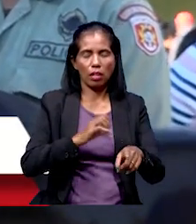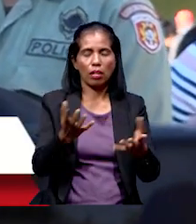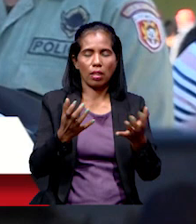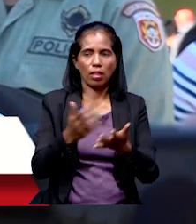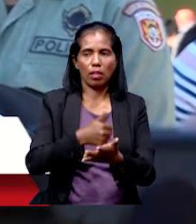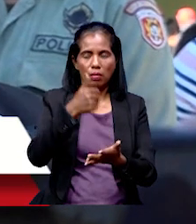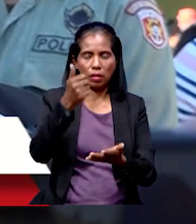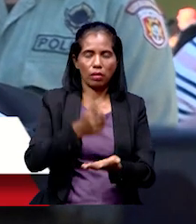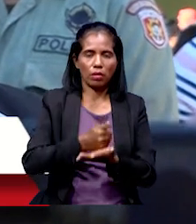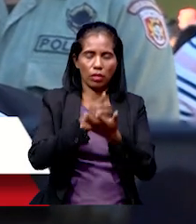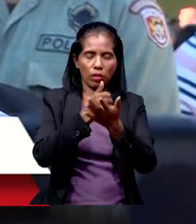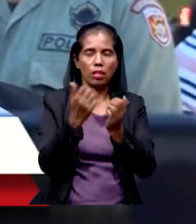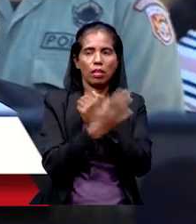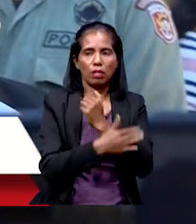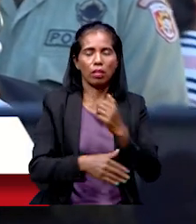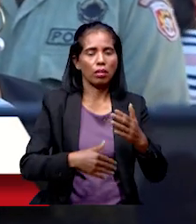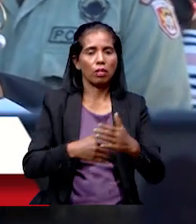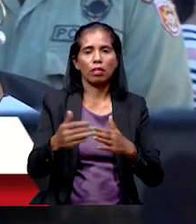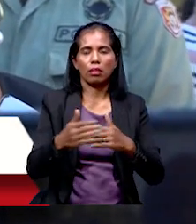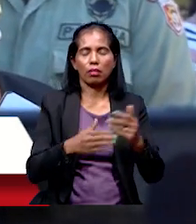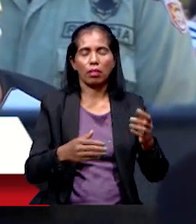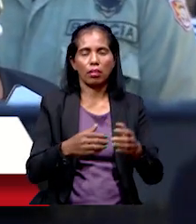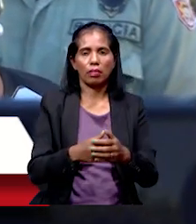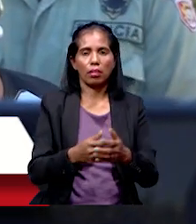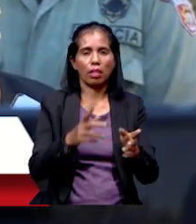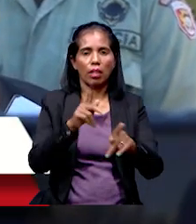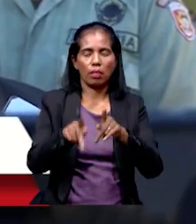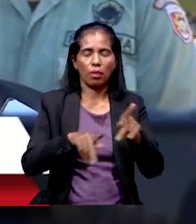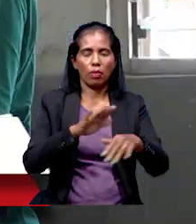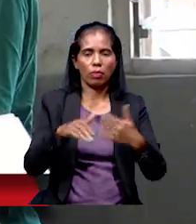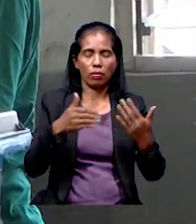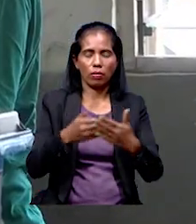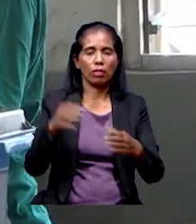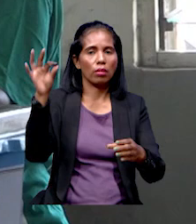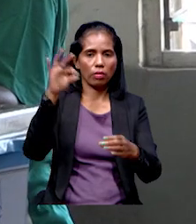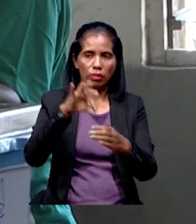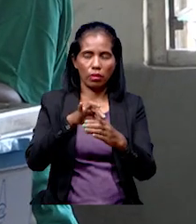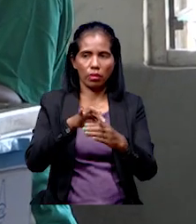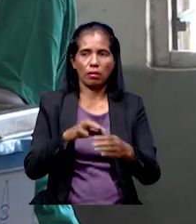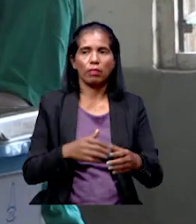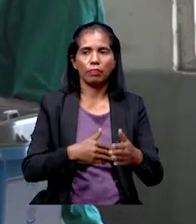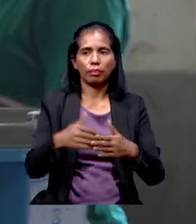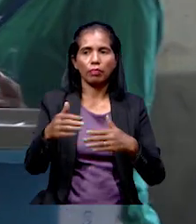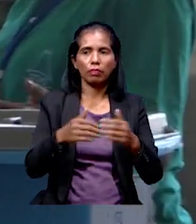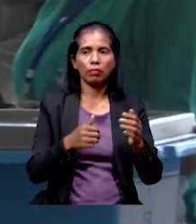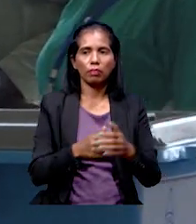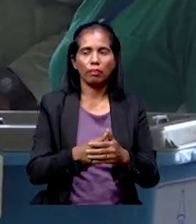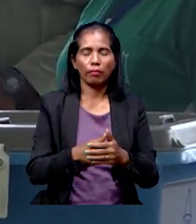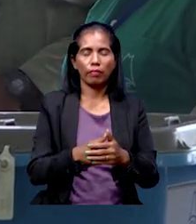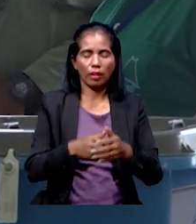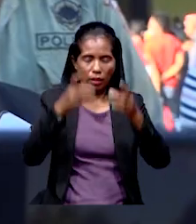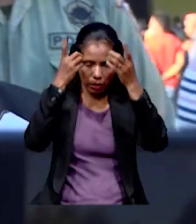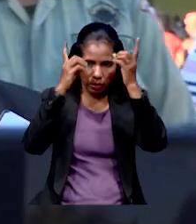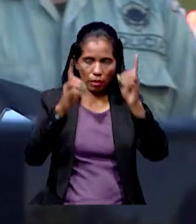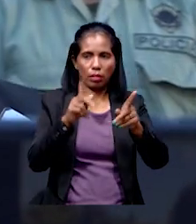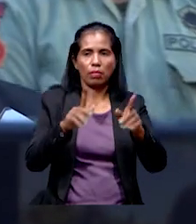de servir raida, né? Mas né, depende da vontade povo nian, depende da decisão povo